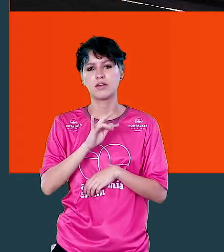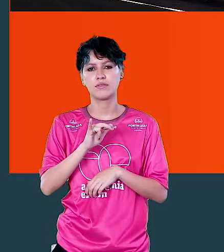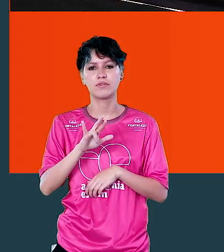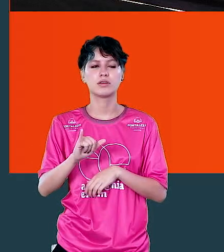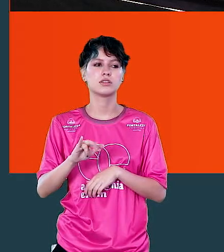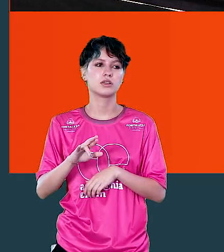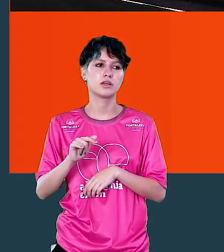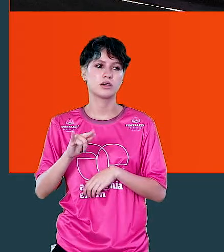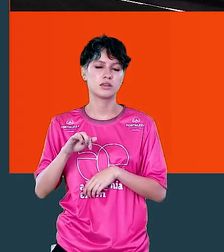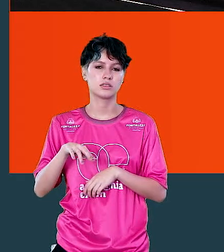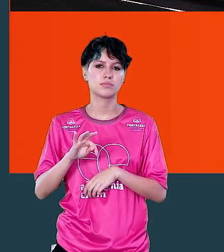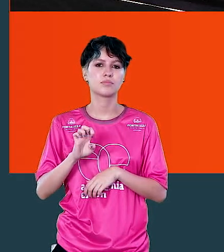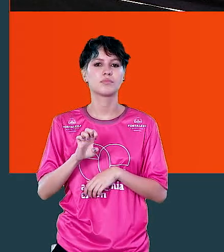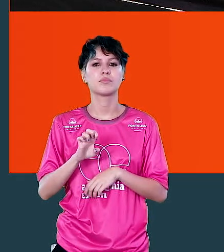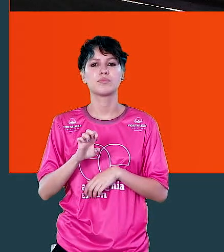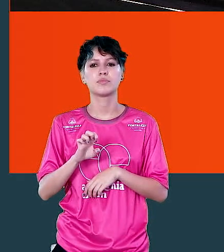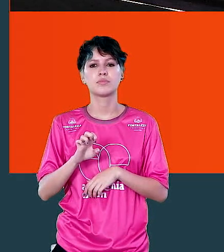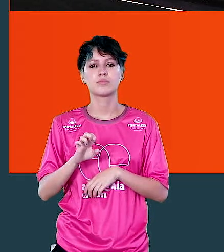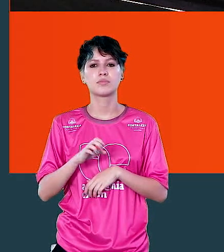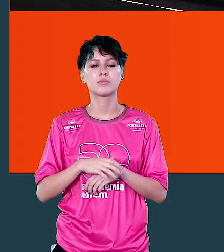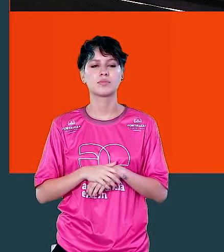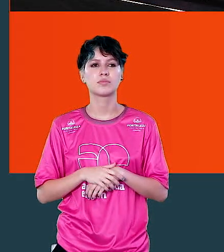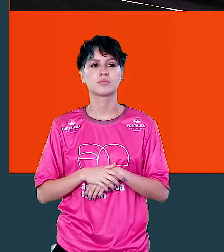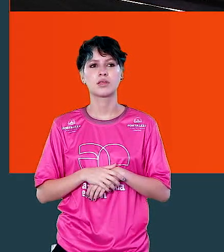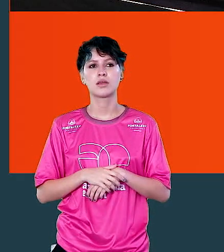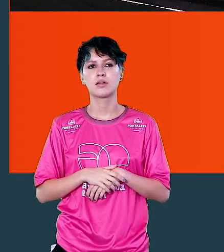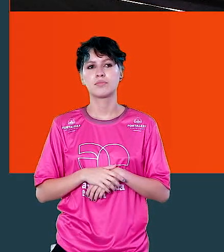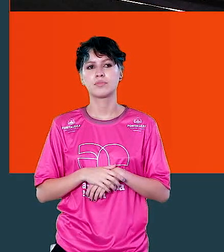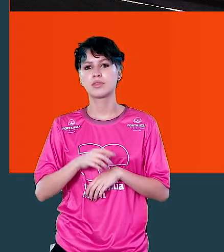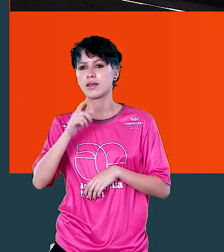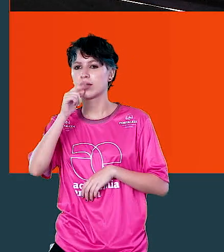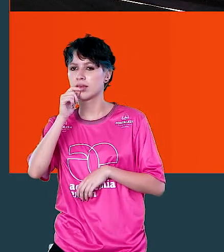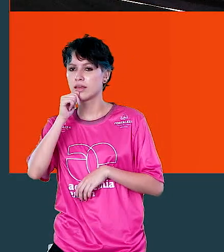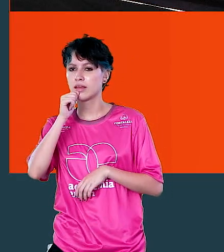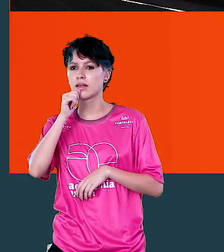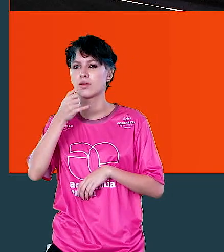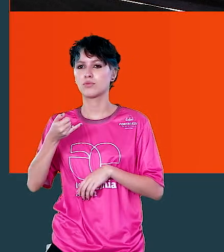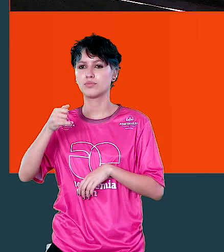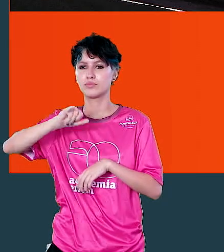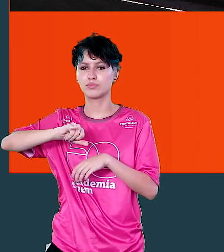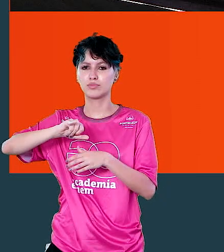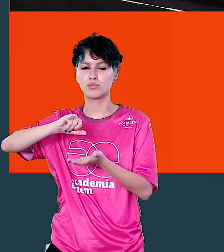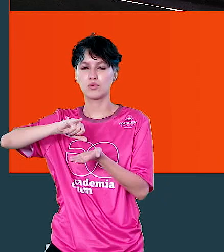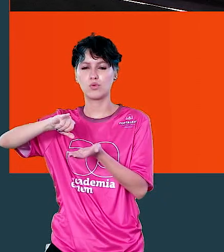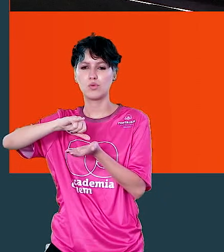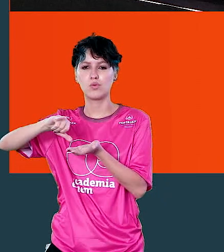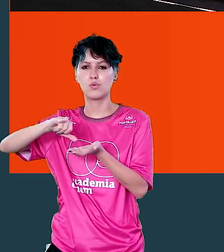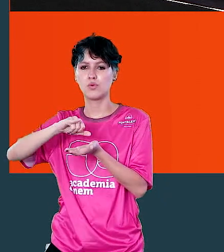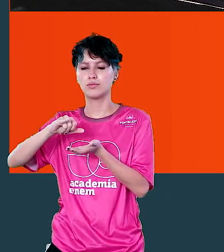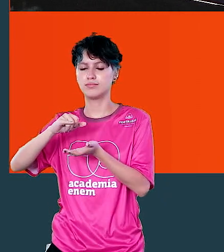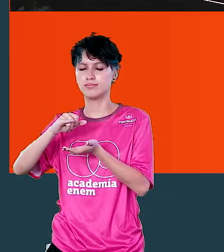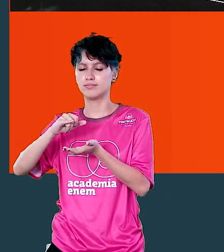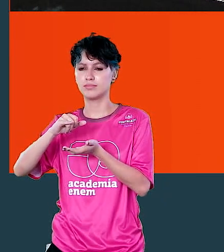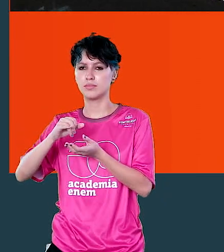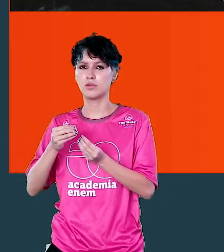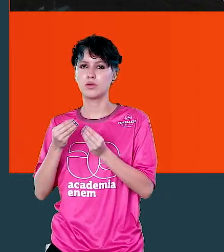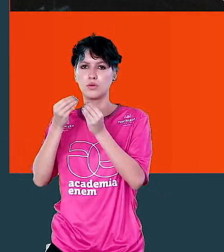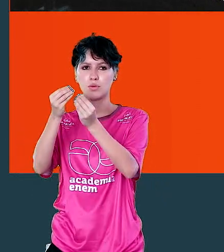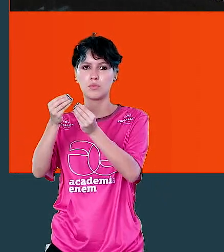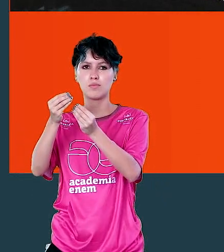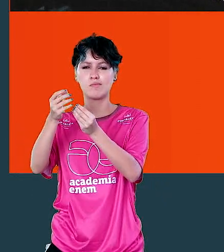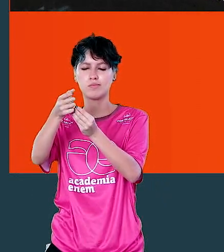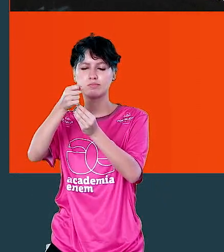Eu pego água, coloco dentro daquela forminha, faço gelo. Eu estou resfriando. Se eu quiser voltar, galera, o que eu estou